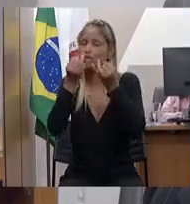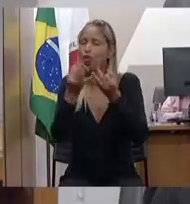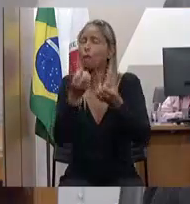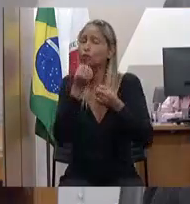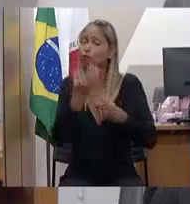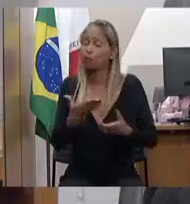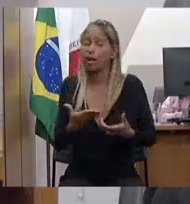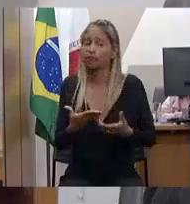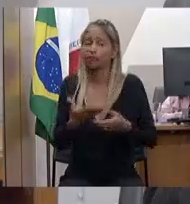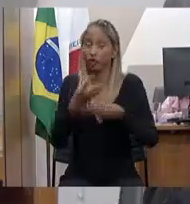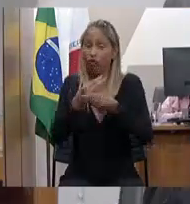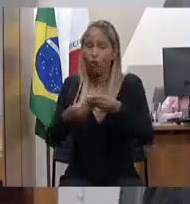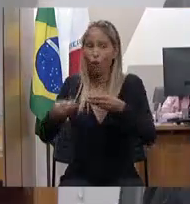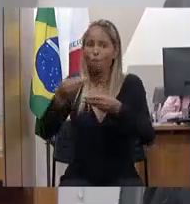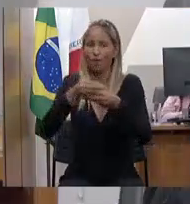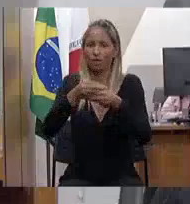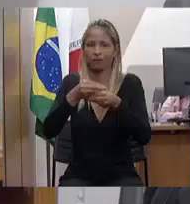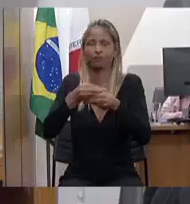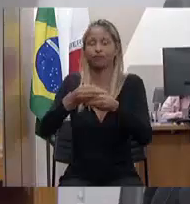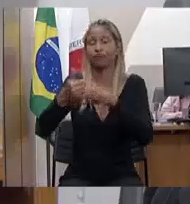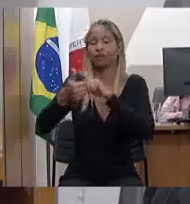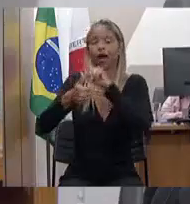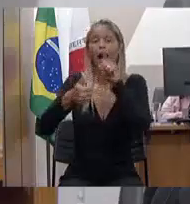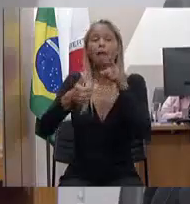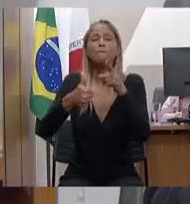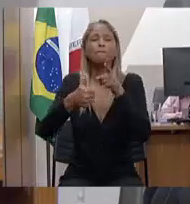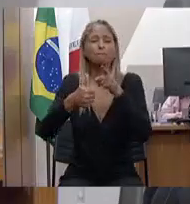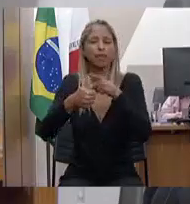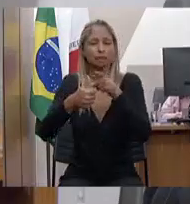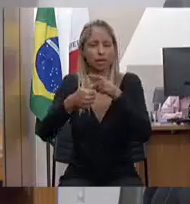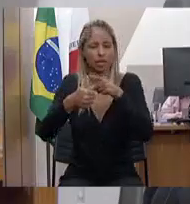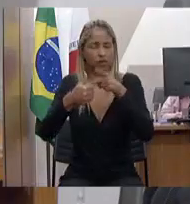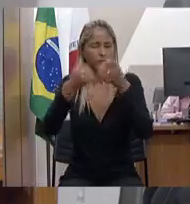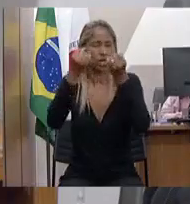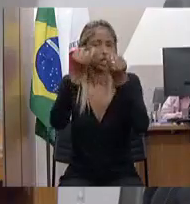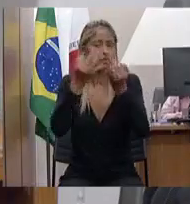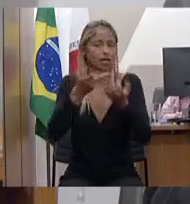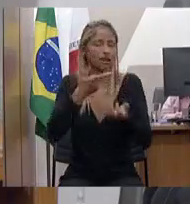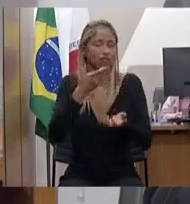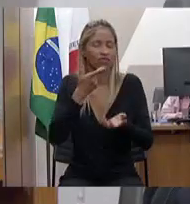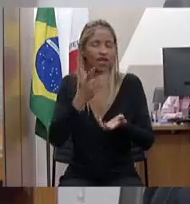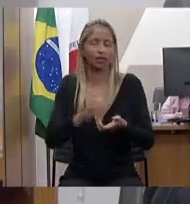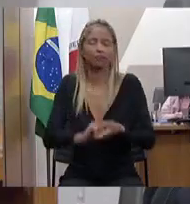é uma primeira coisa assim que eu queria falar